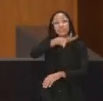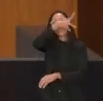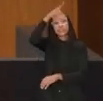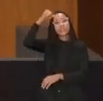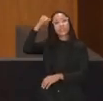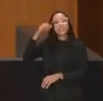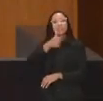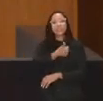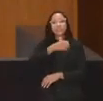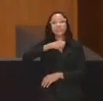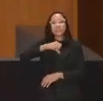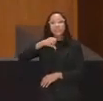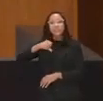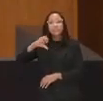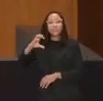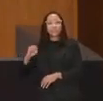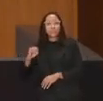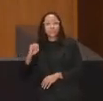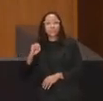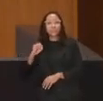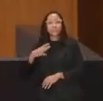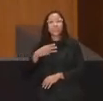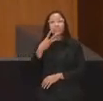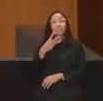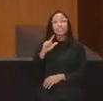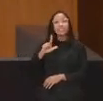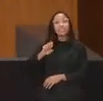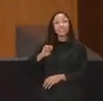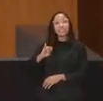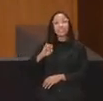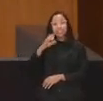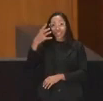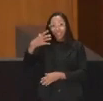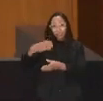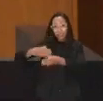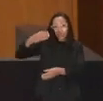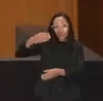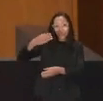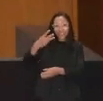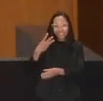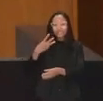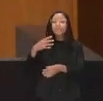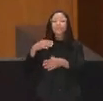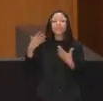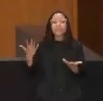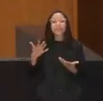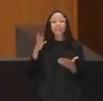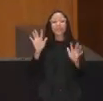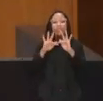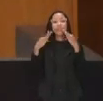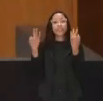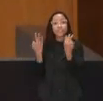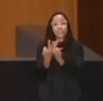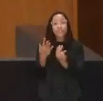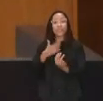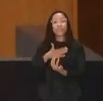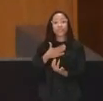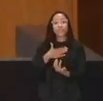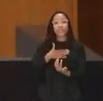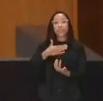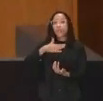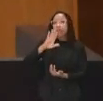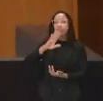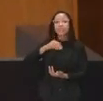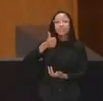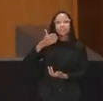nós chegamos no São Domingo, vamos entregar 3 litros de leite. Hoje, nossa família, nós somos mais de 10 que entrega leite. Então, todo